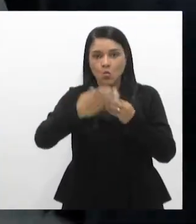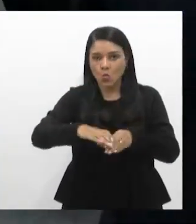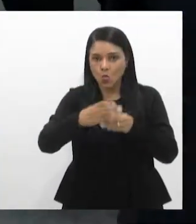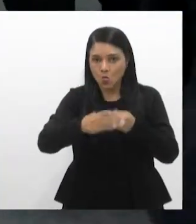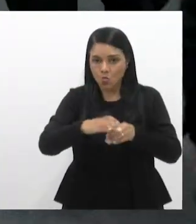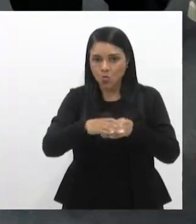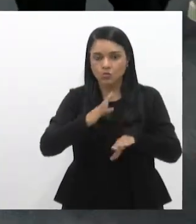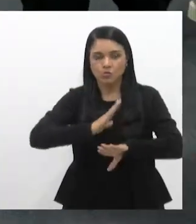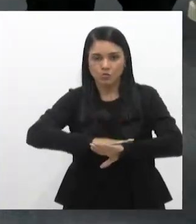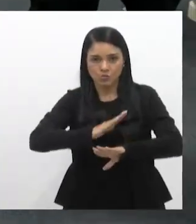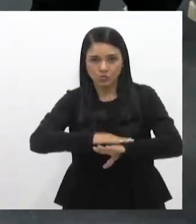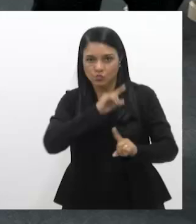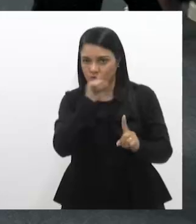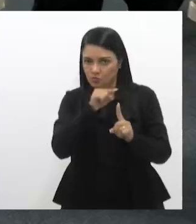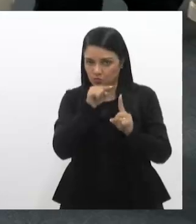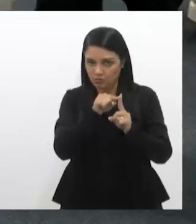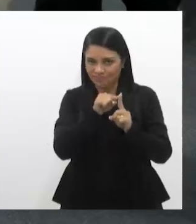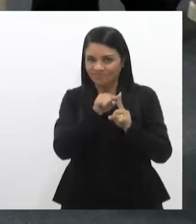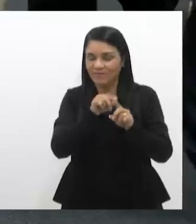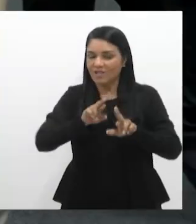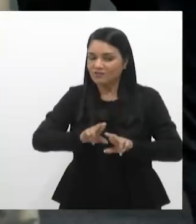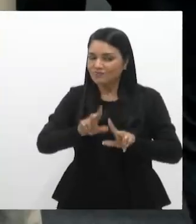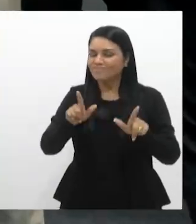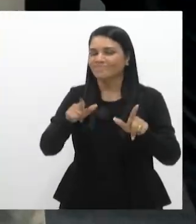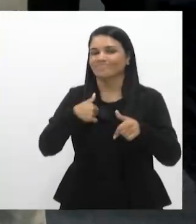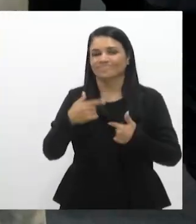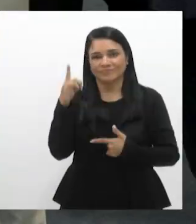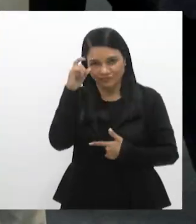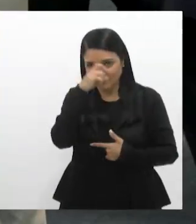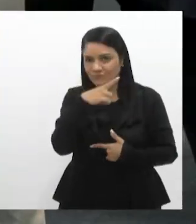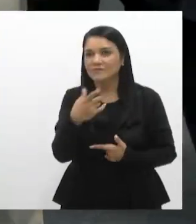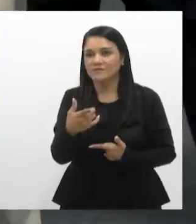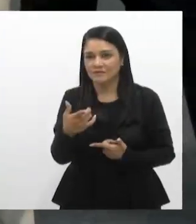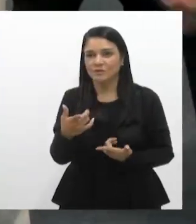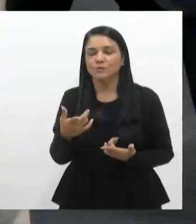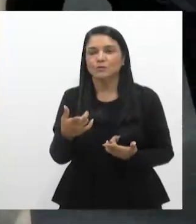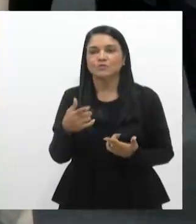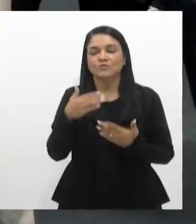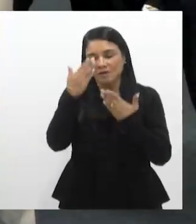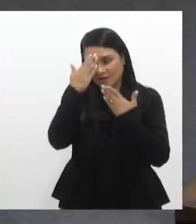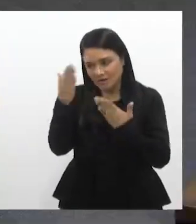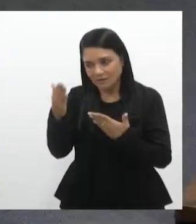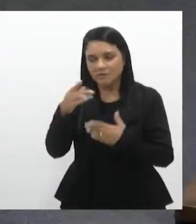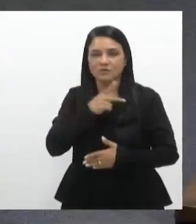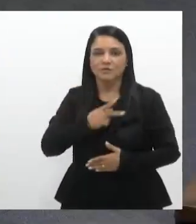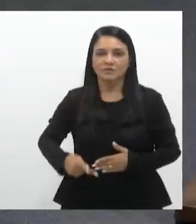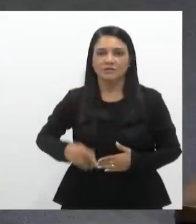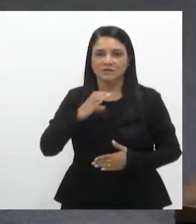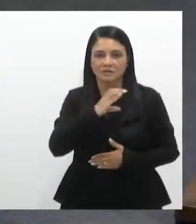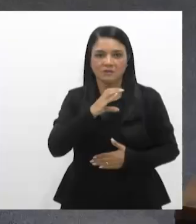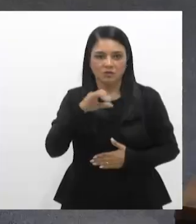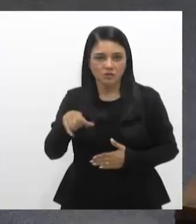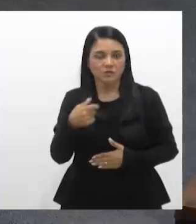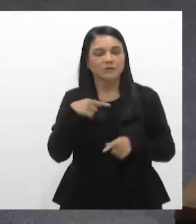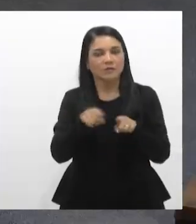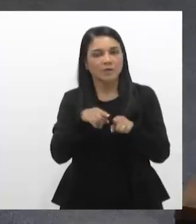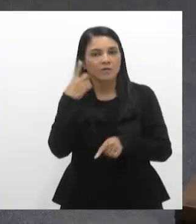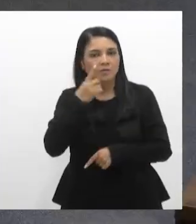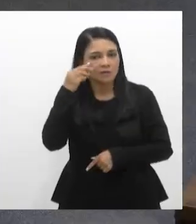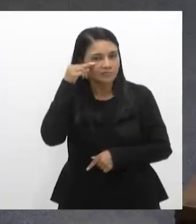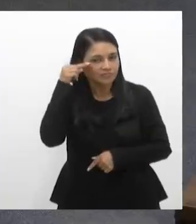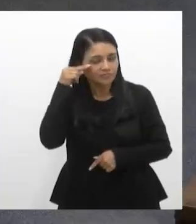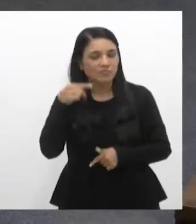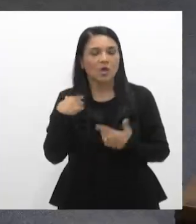esse momento é uma realidade um pouco difícil. Então, agradeço, presidente da CCJ e a autora, a deputada Tia Ju. Espero que o